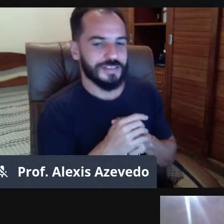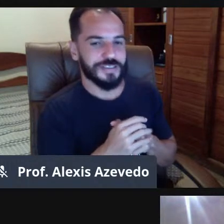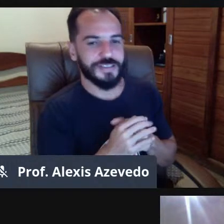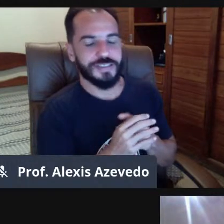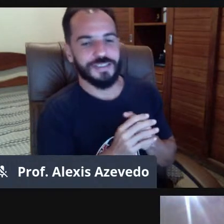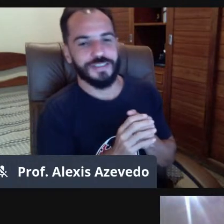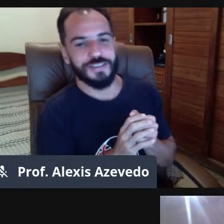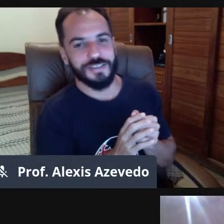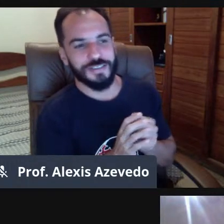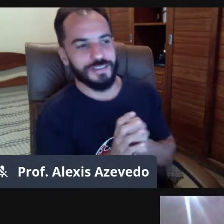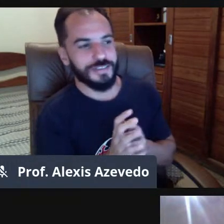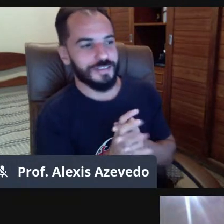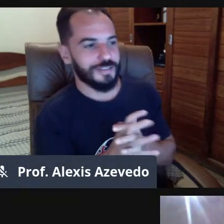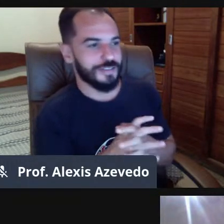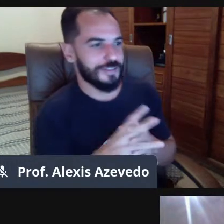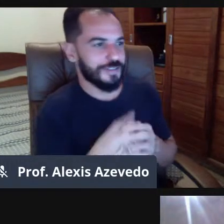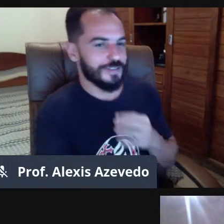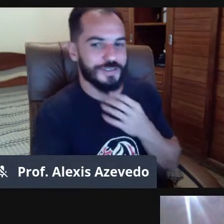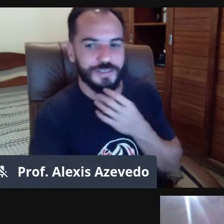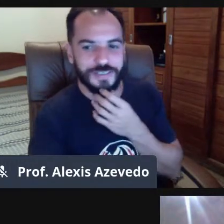aqui.